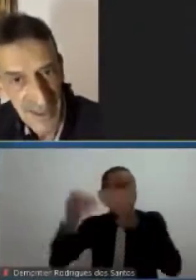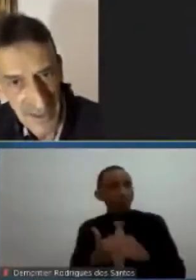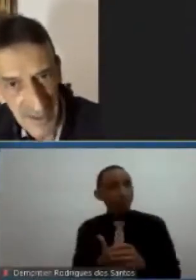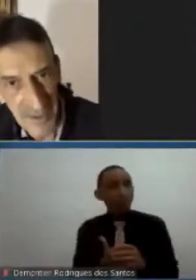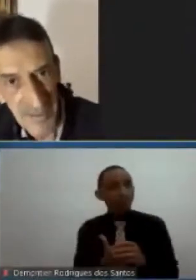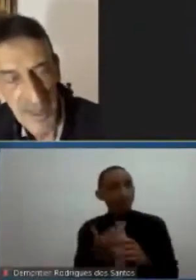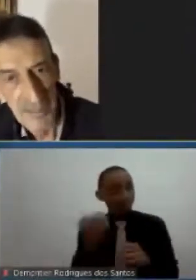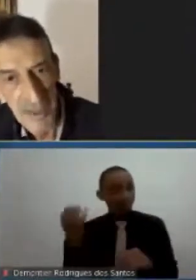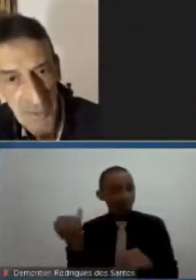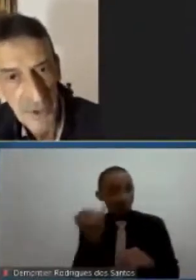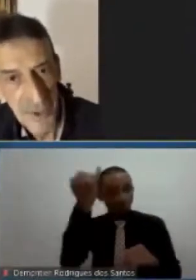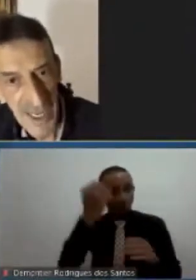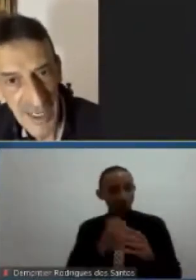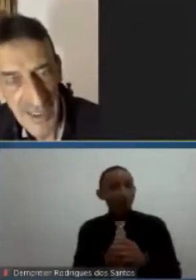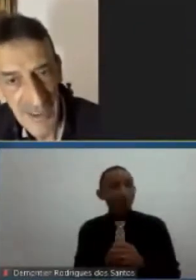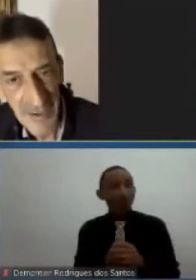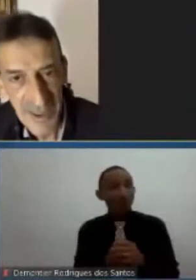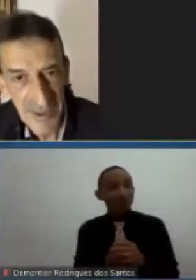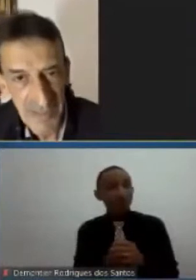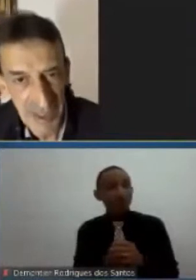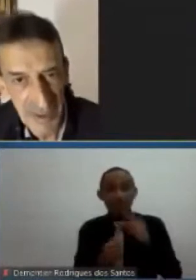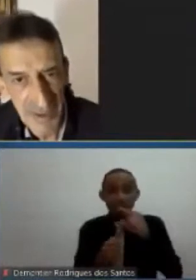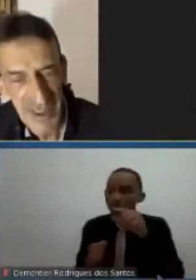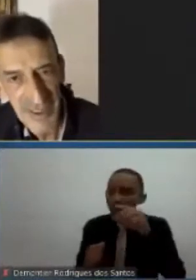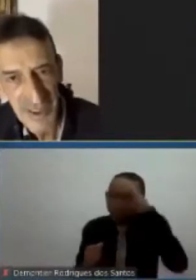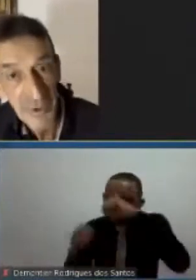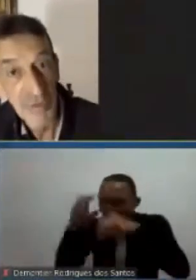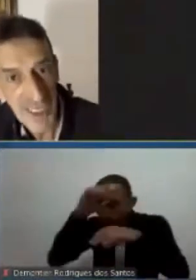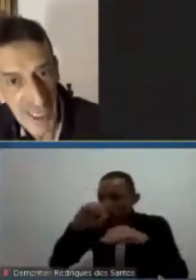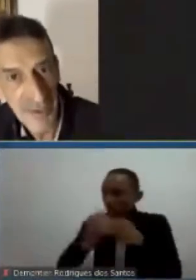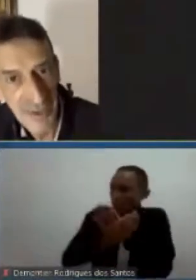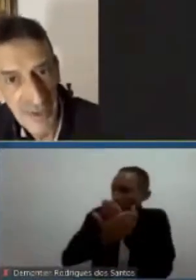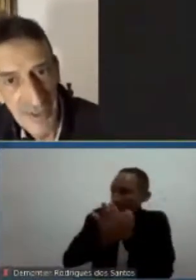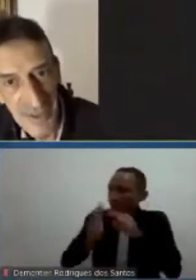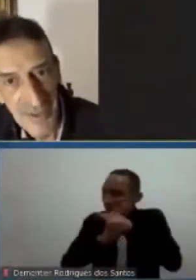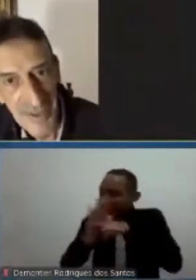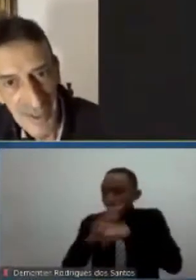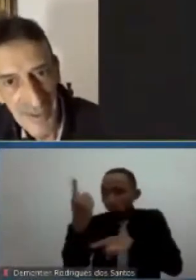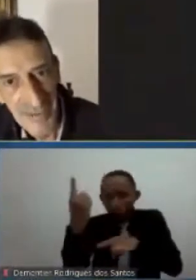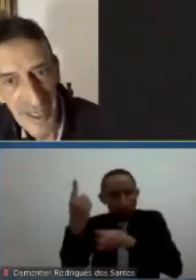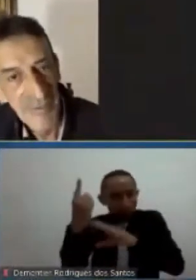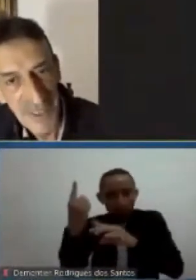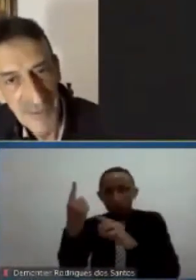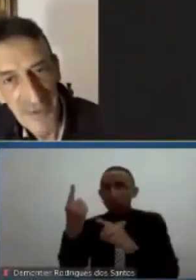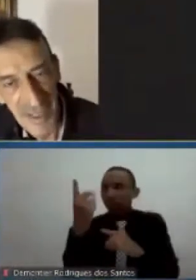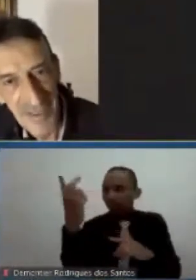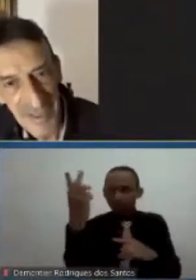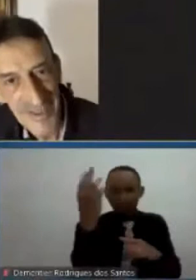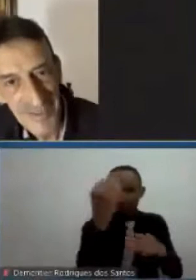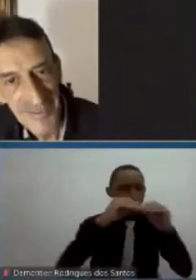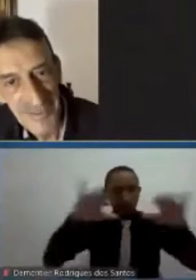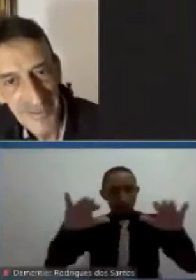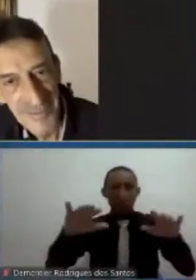tem-se que proporcionar que esse conhecimento ele seja multiplicado. Mais uma vez, meus